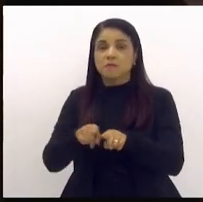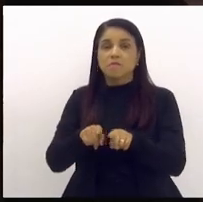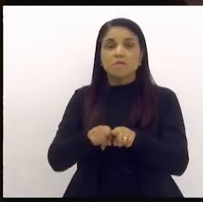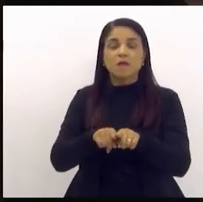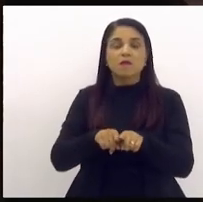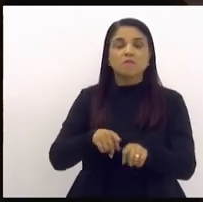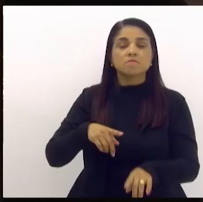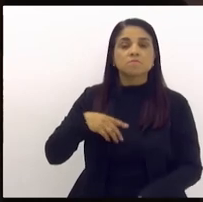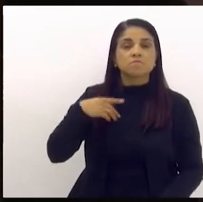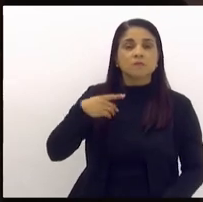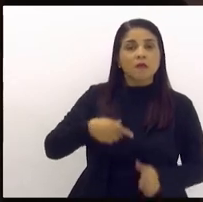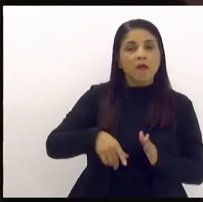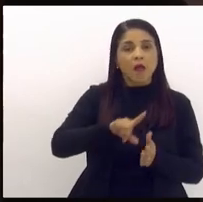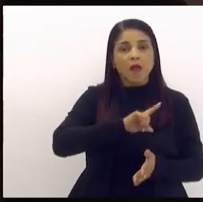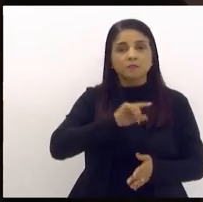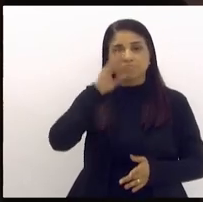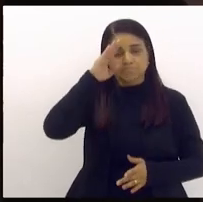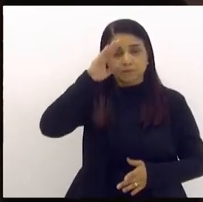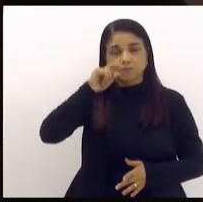como cidadão